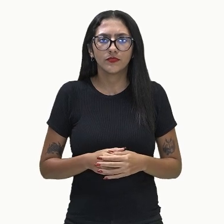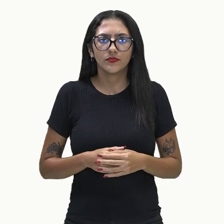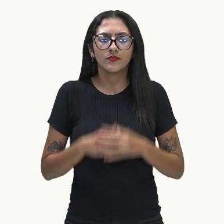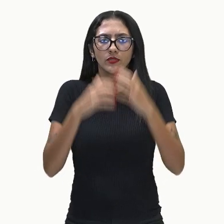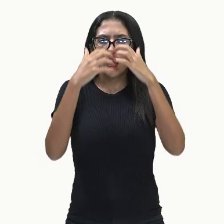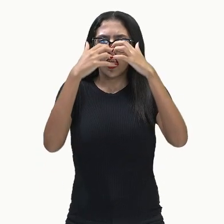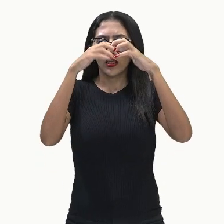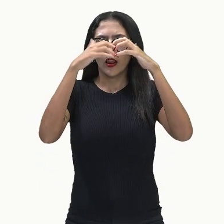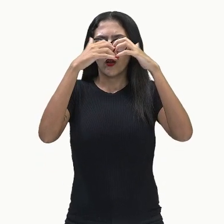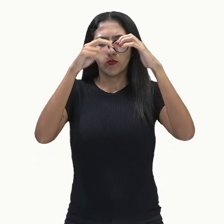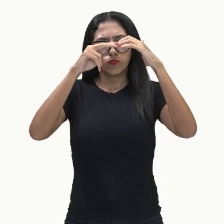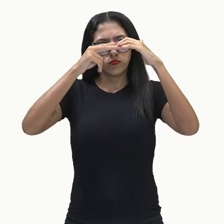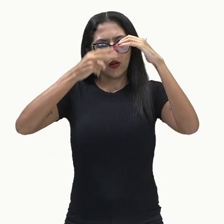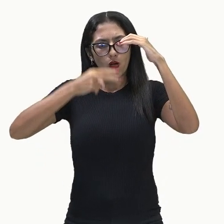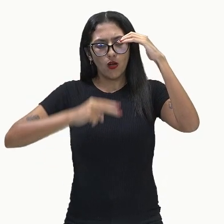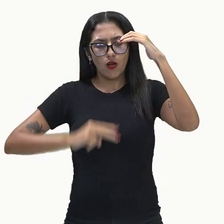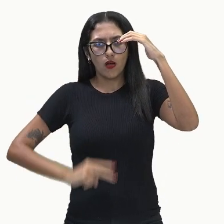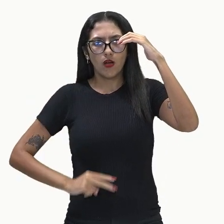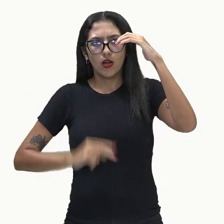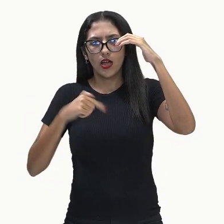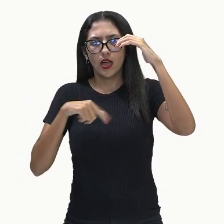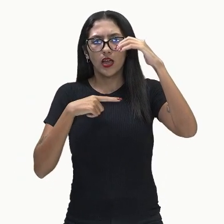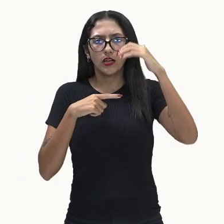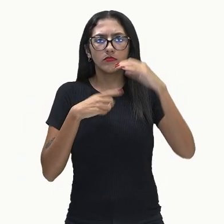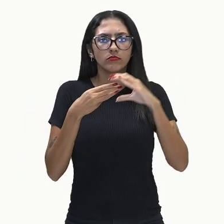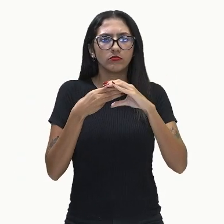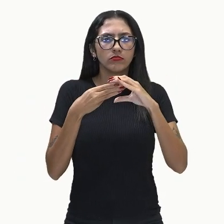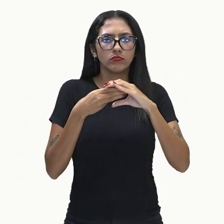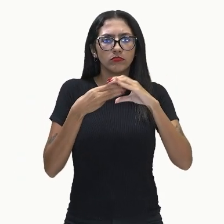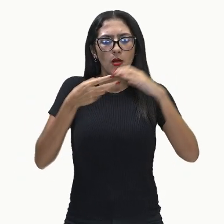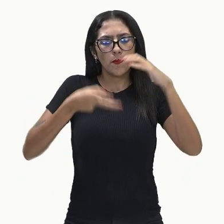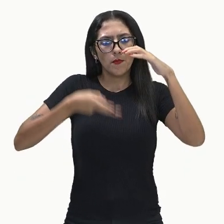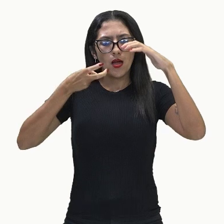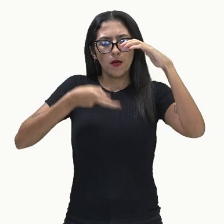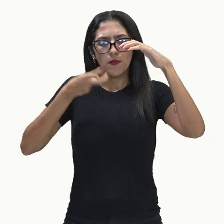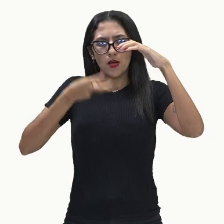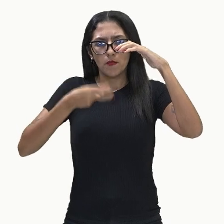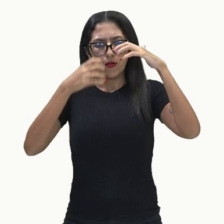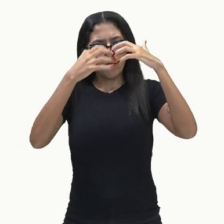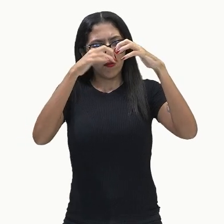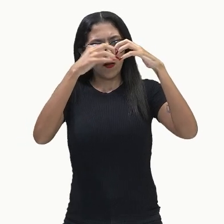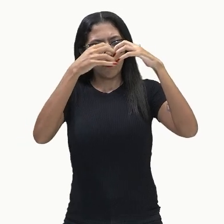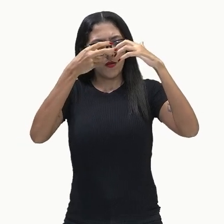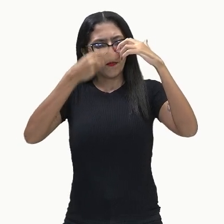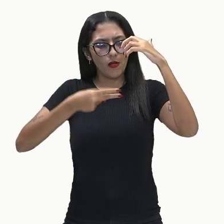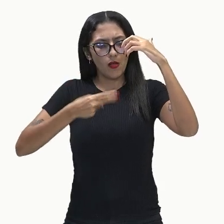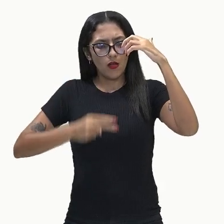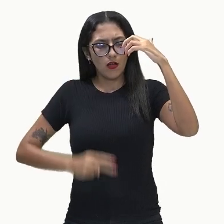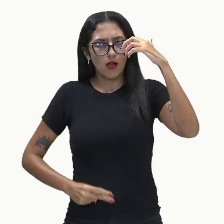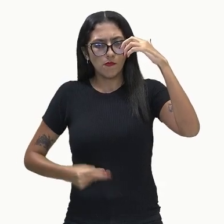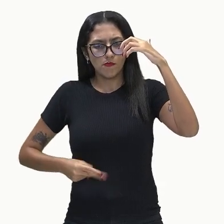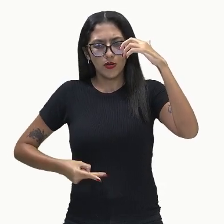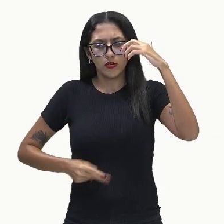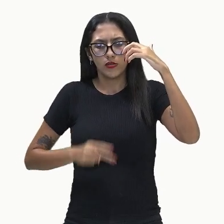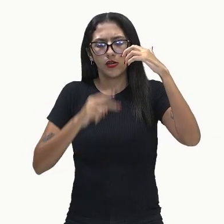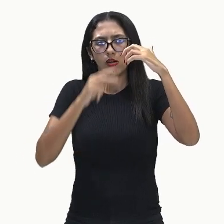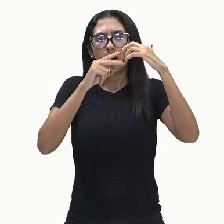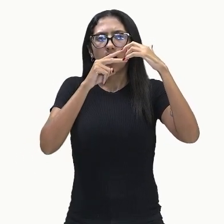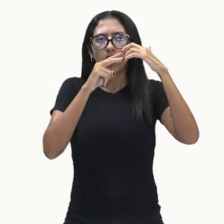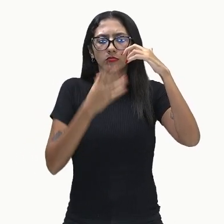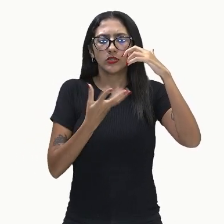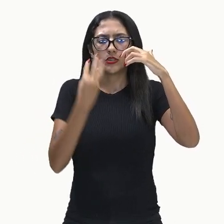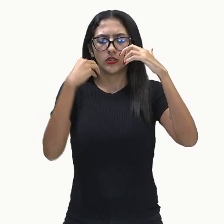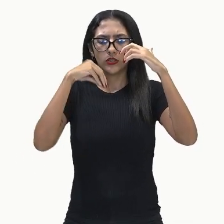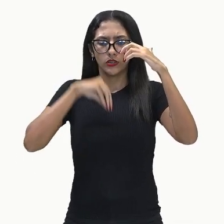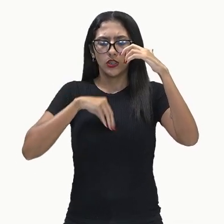as células responsáveis pela recepção e transmissão dos estímulos do meio interno